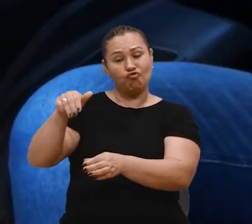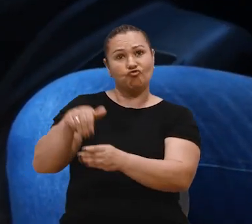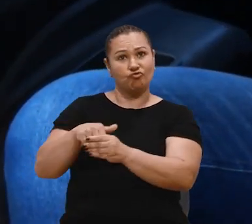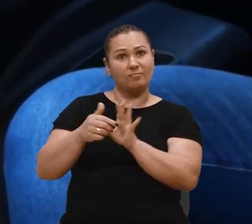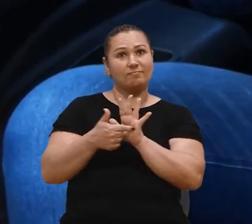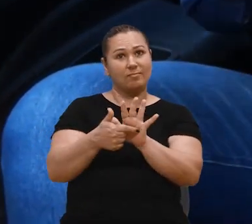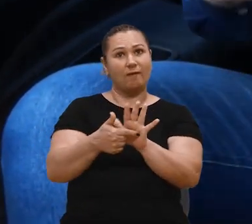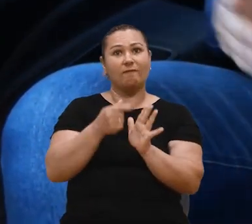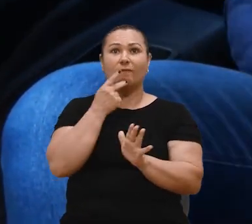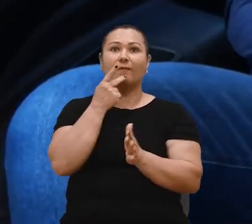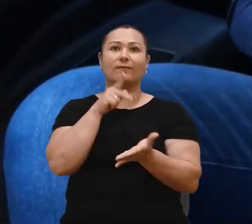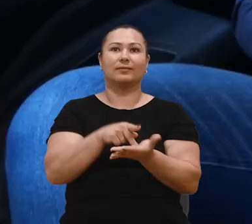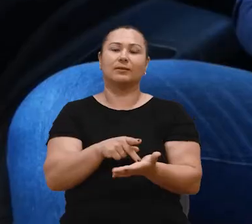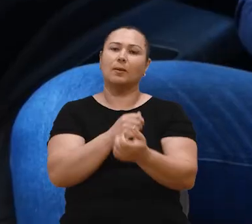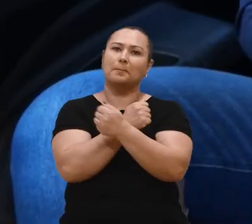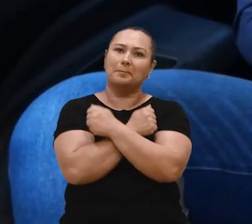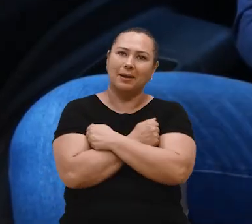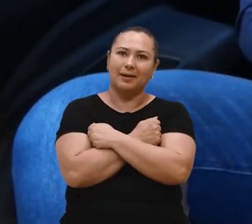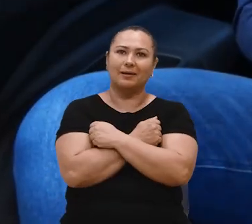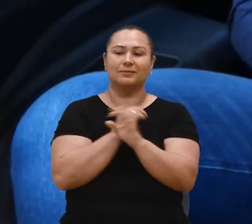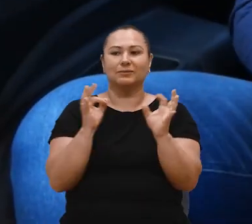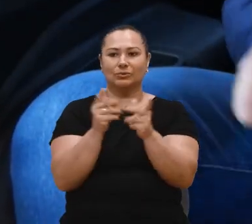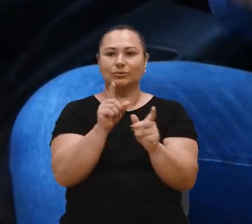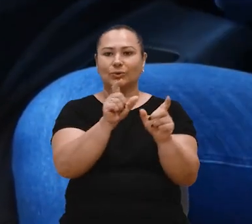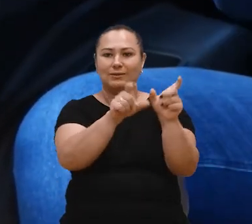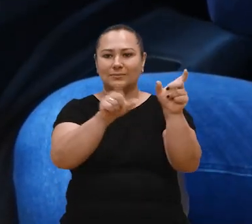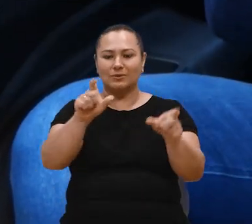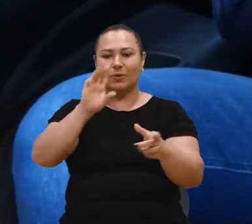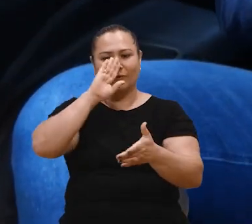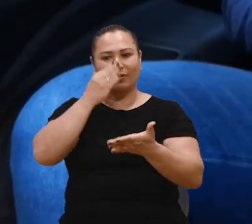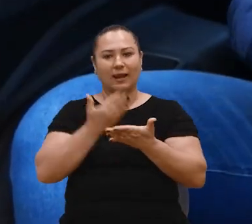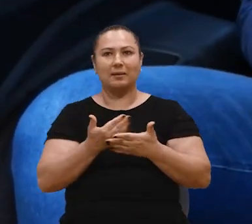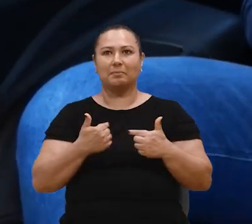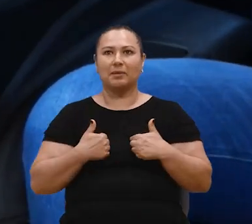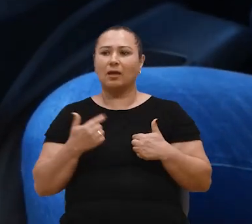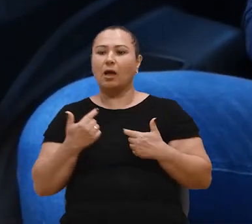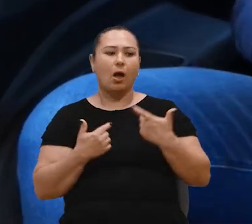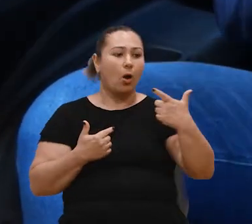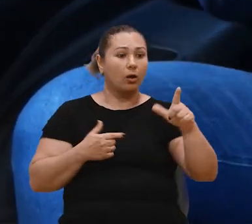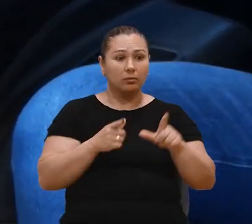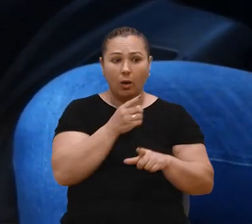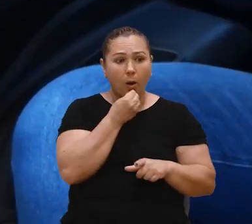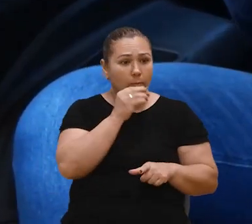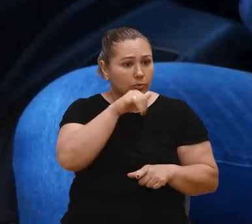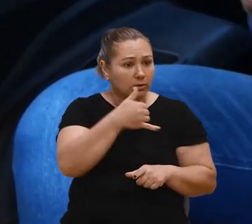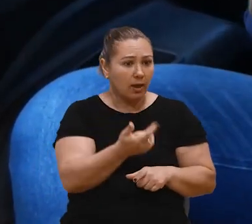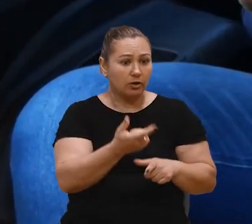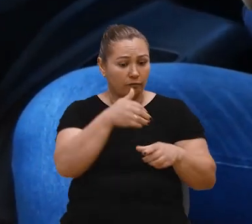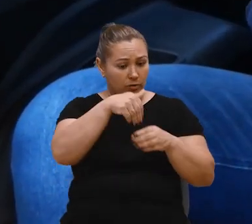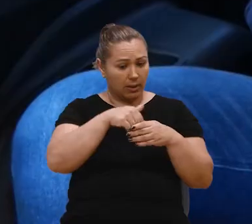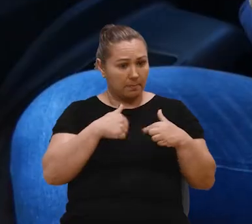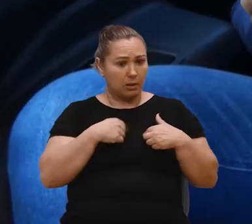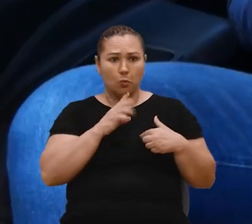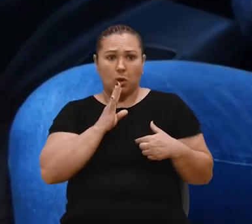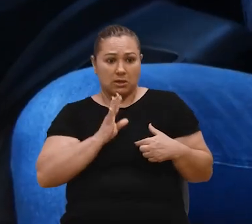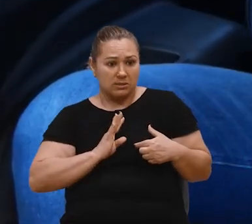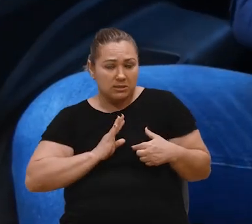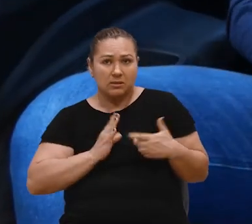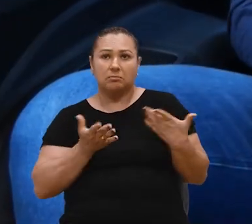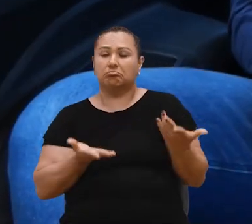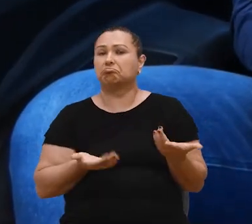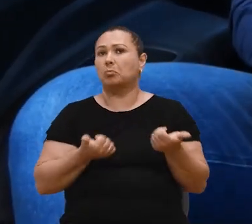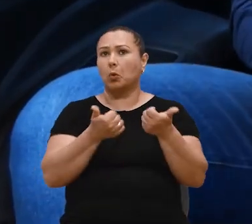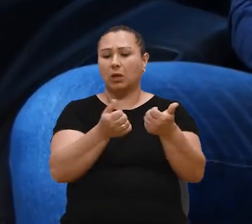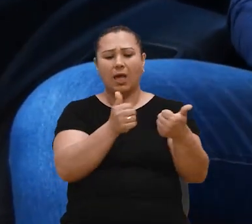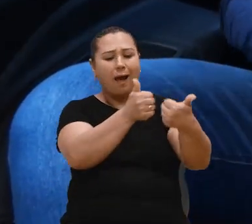quero deixar um abraço a todos aqueles que confiaram em mim, aqueles que não tiveram a oportunidade de votar em mim porque ainda não me conheciam, né? Acompanhem